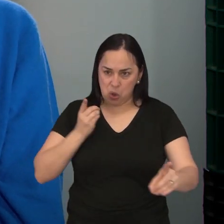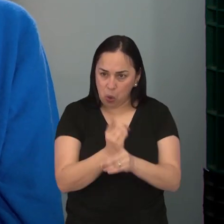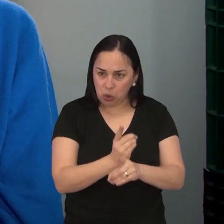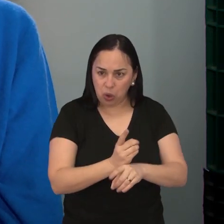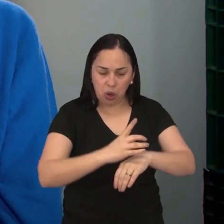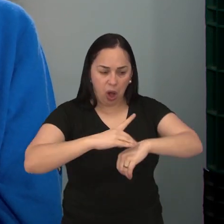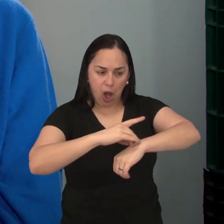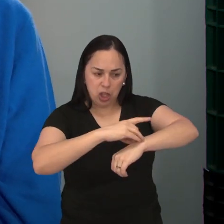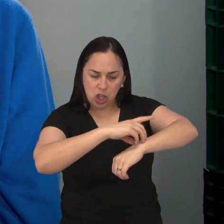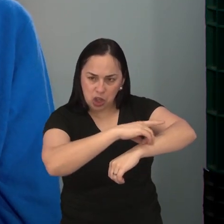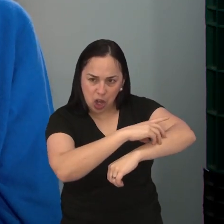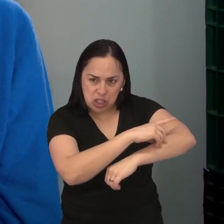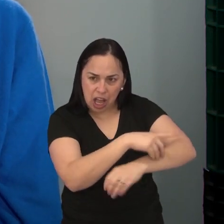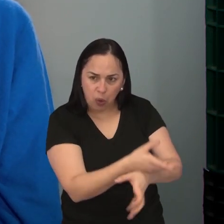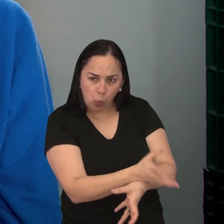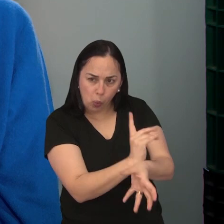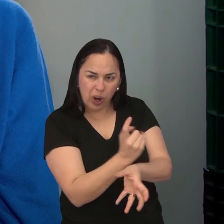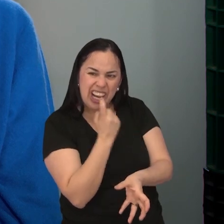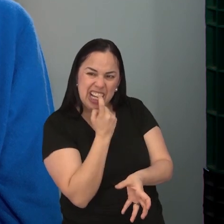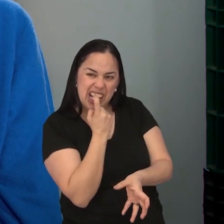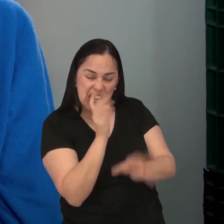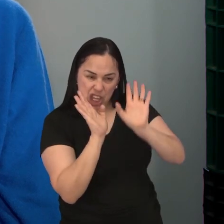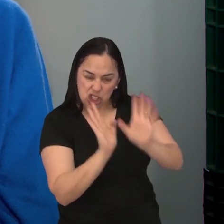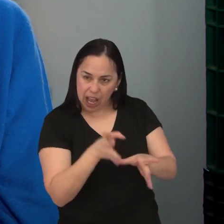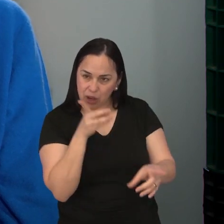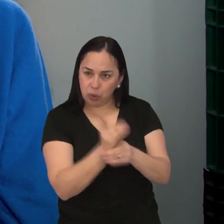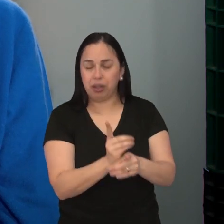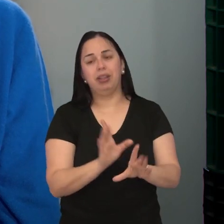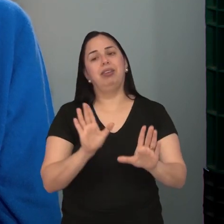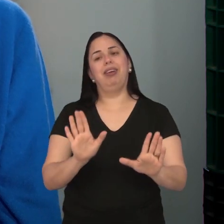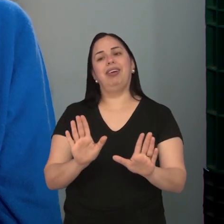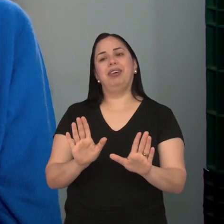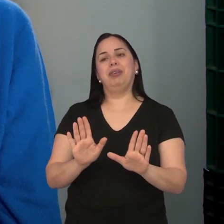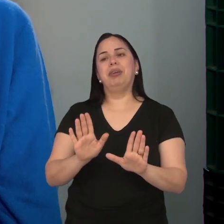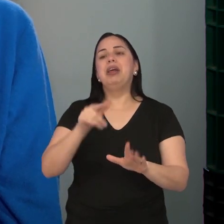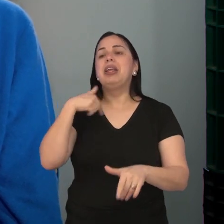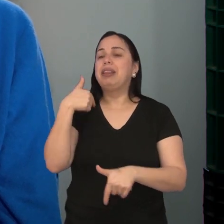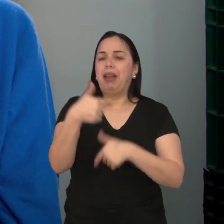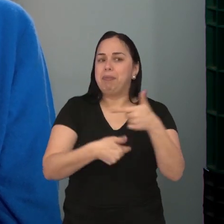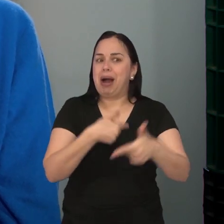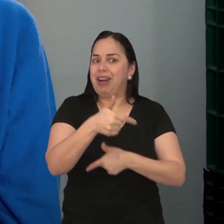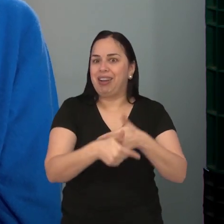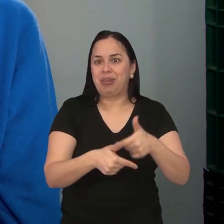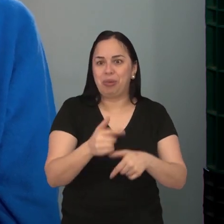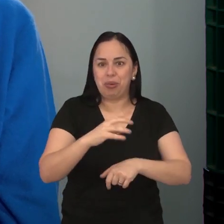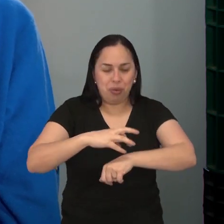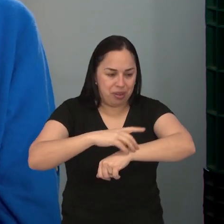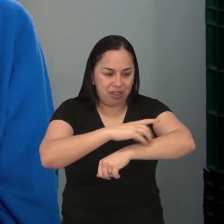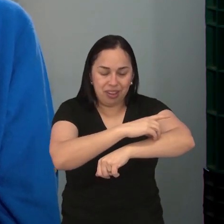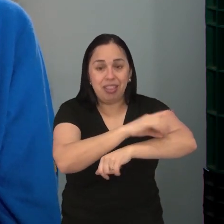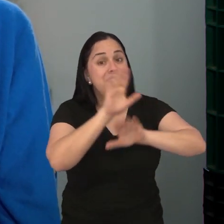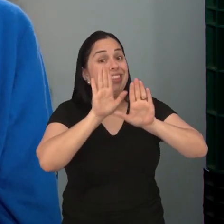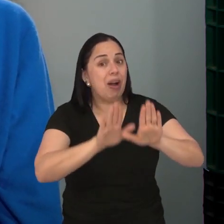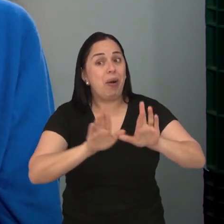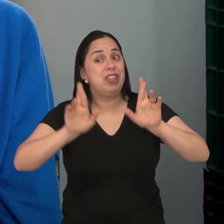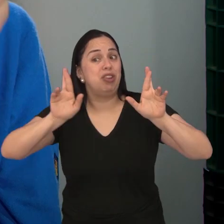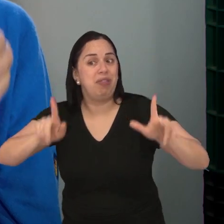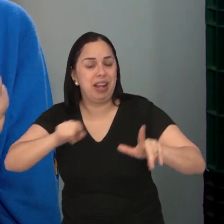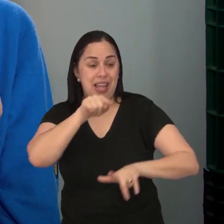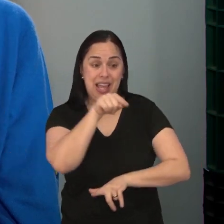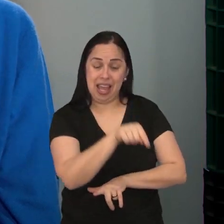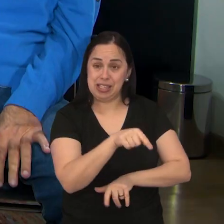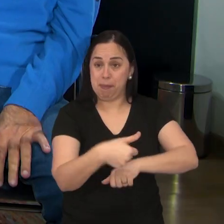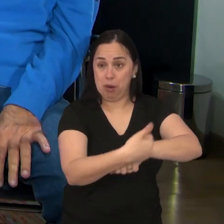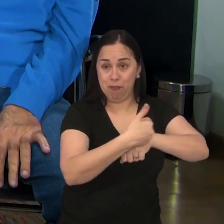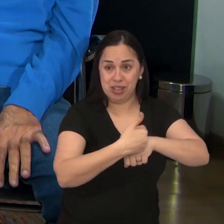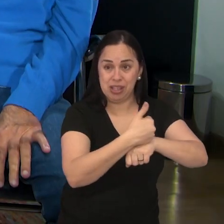de dinossauro? É sempre isso, a ideia de que o arqueólogo trabalha com dinossauros. E essa é uma profissão do